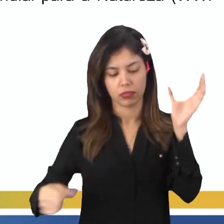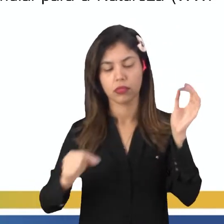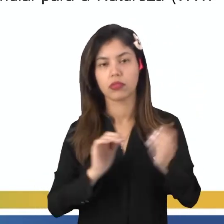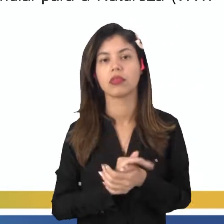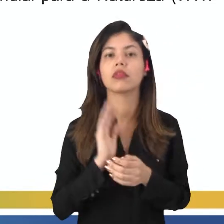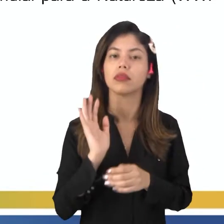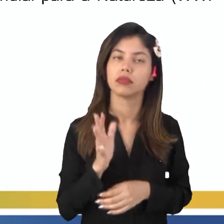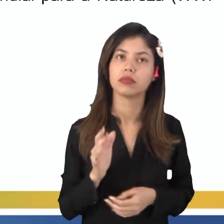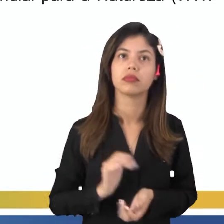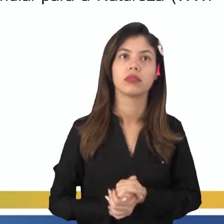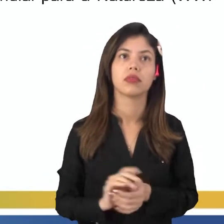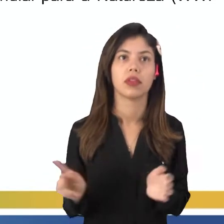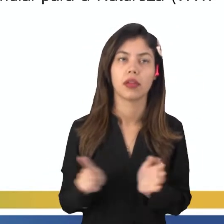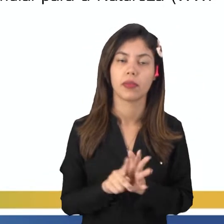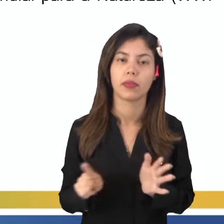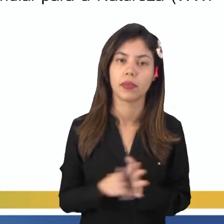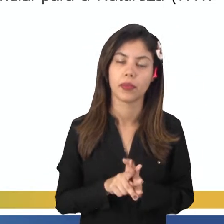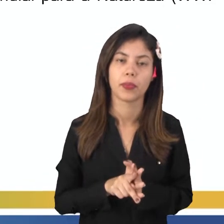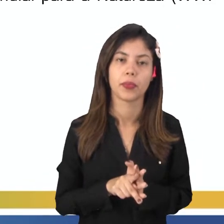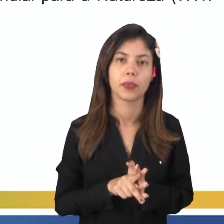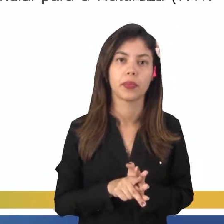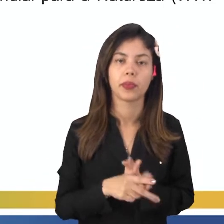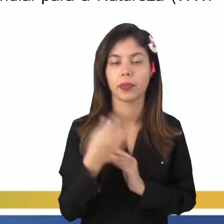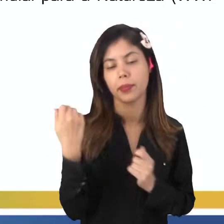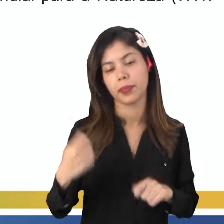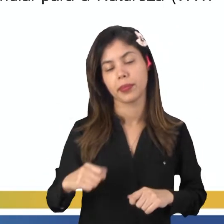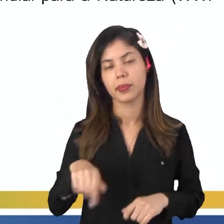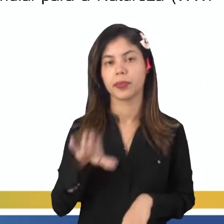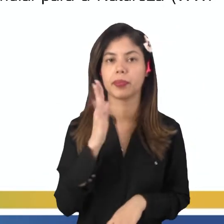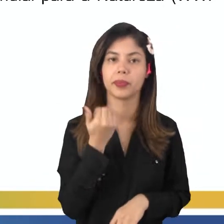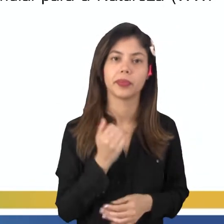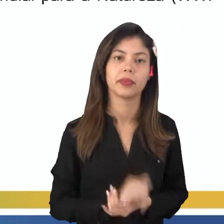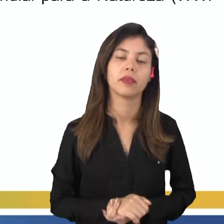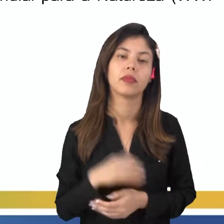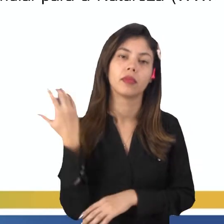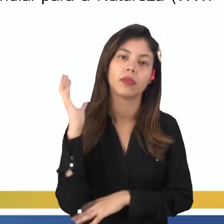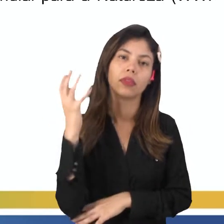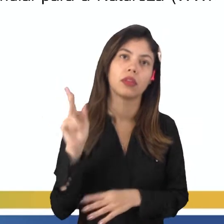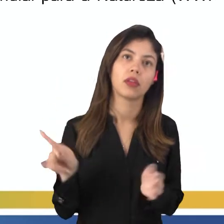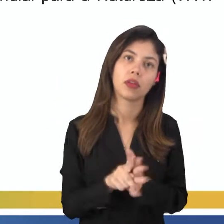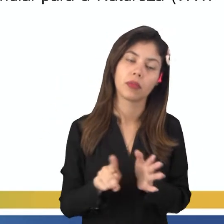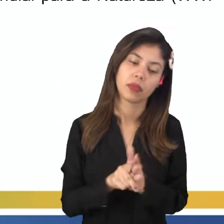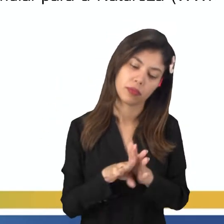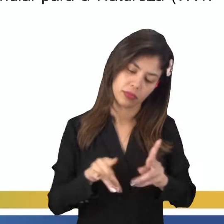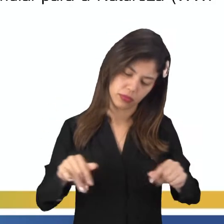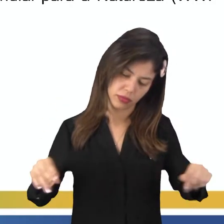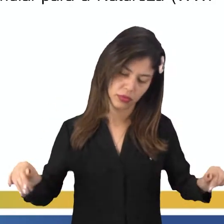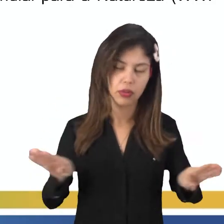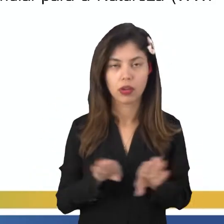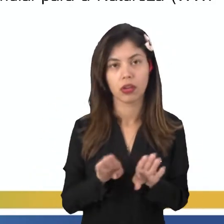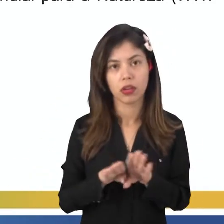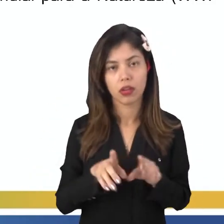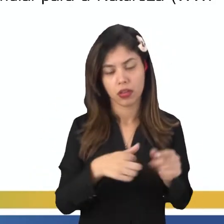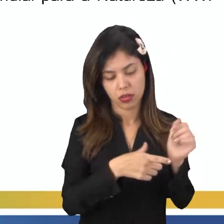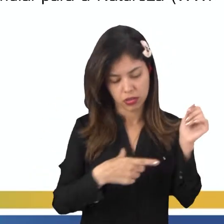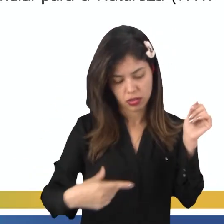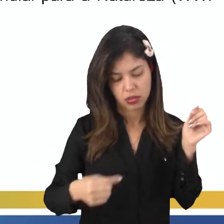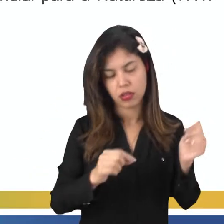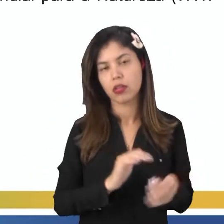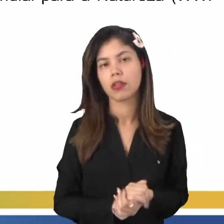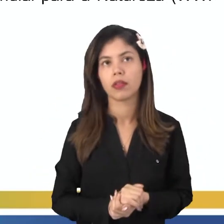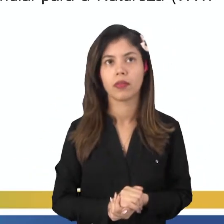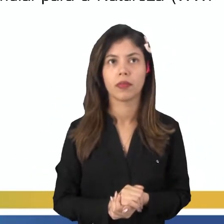isso retroalimenta o próprio nutriente que a planta precisa e ela alimenta o próprio solo com as folhas que